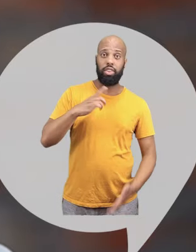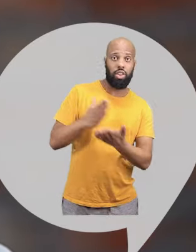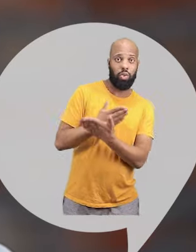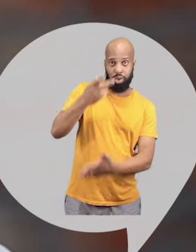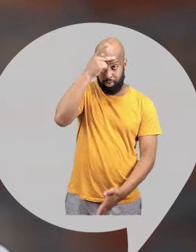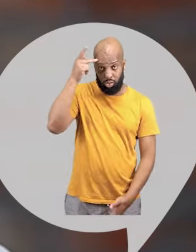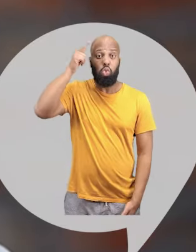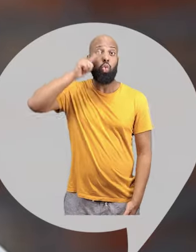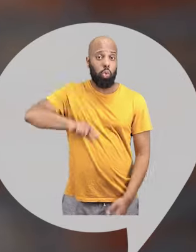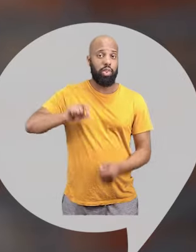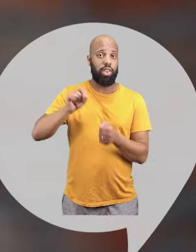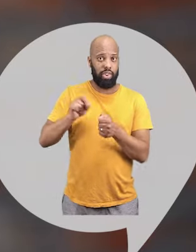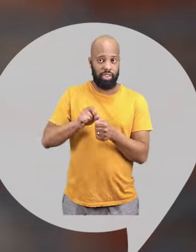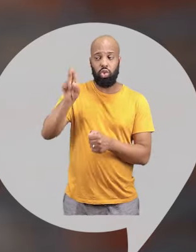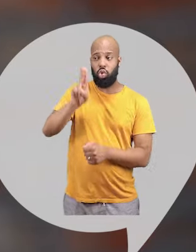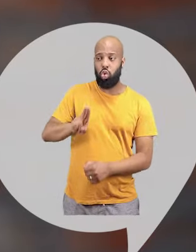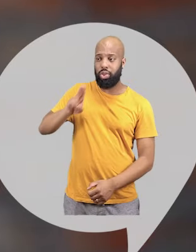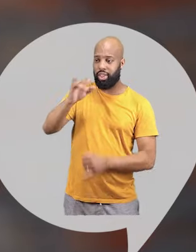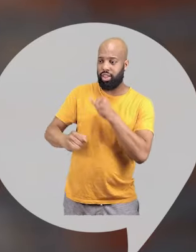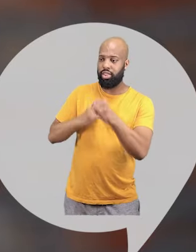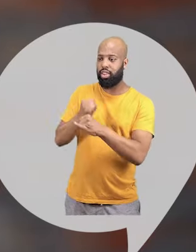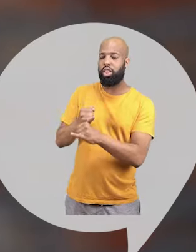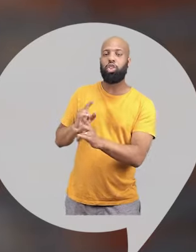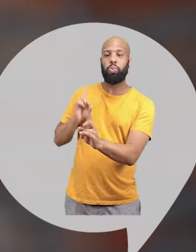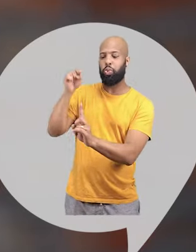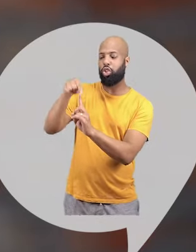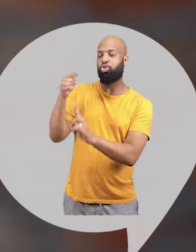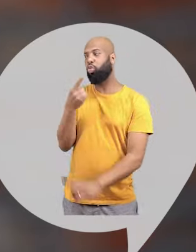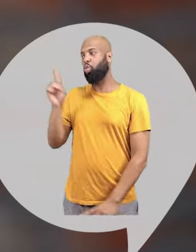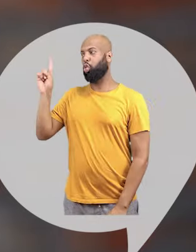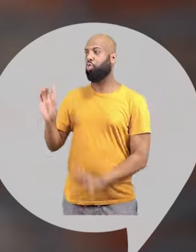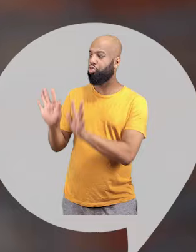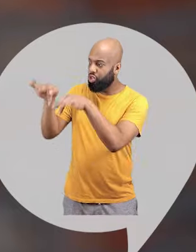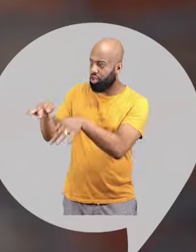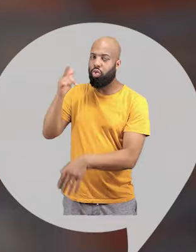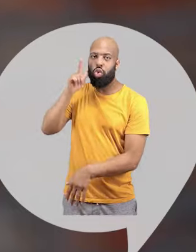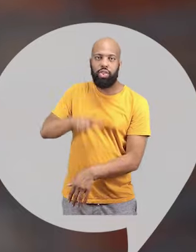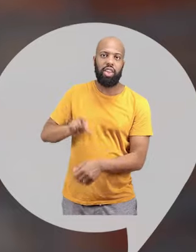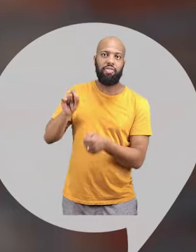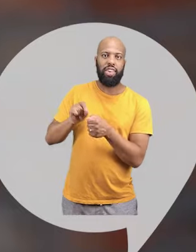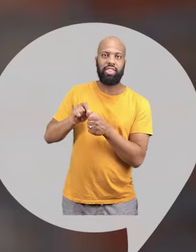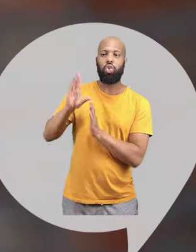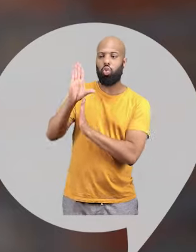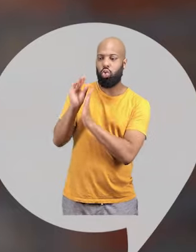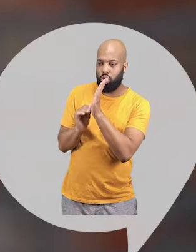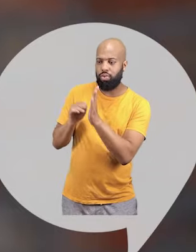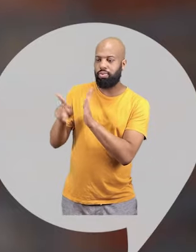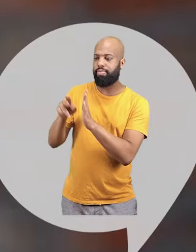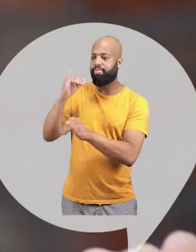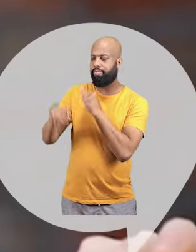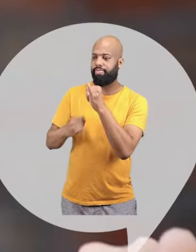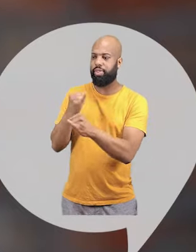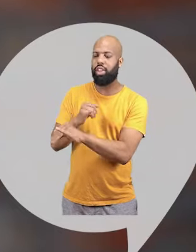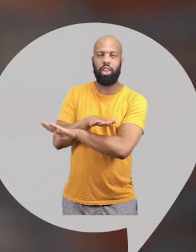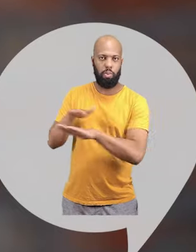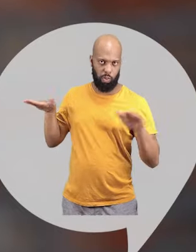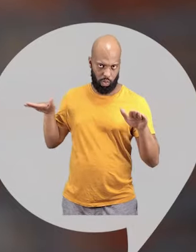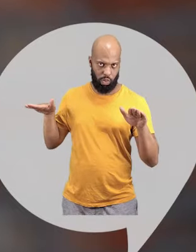eu acho que tem pessoas que conseguem fazer da internet um fim ou seja consegue viver fazendo conteúdo para internet